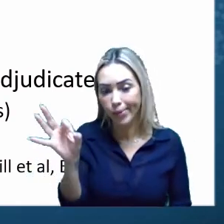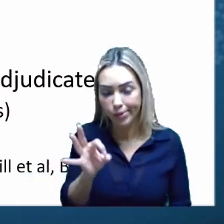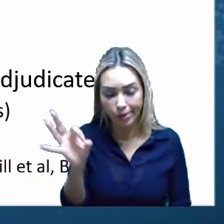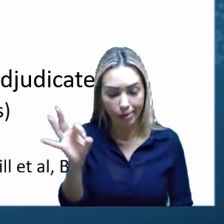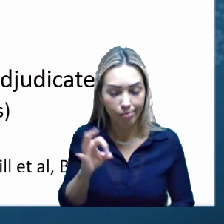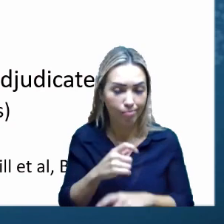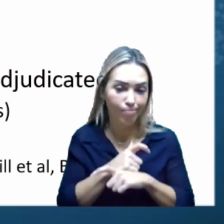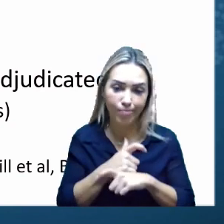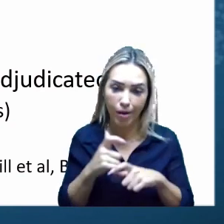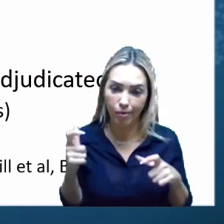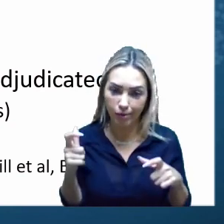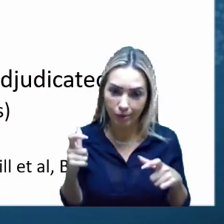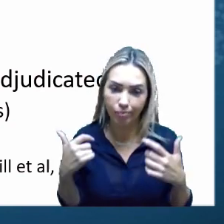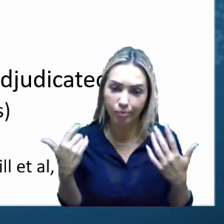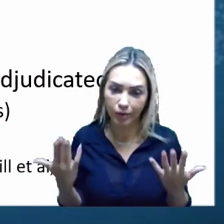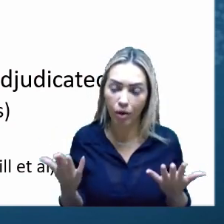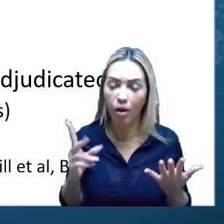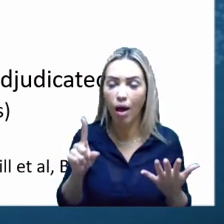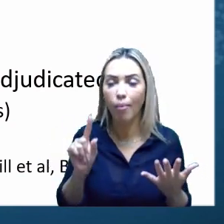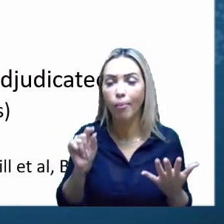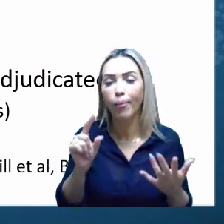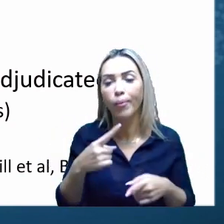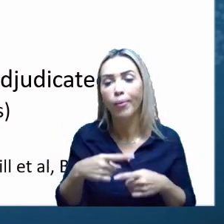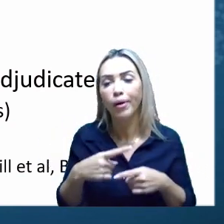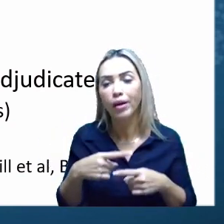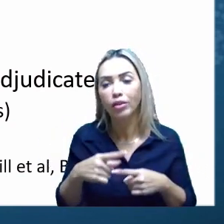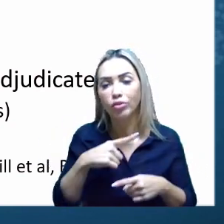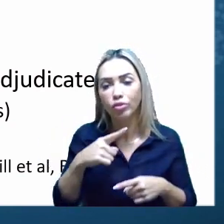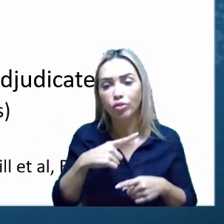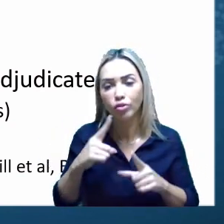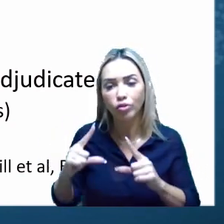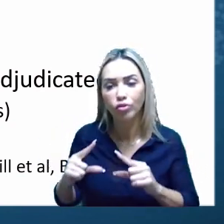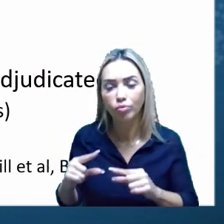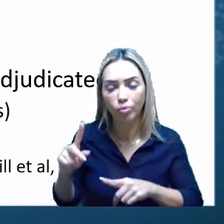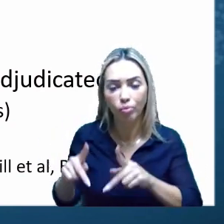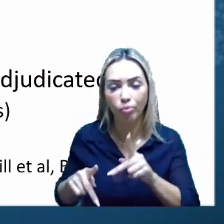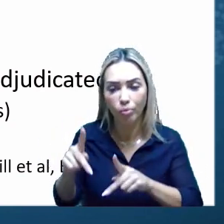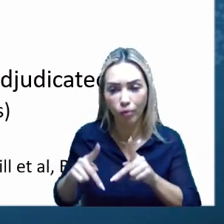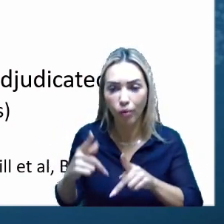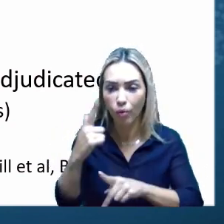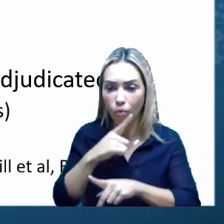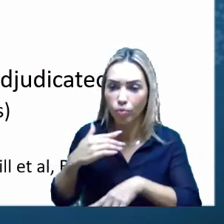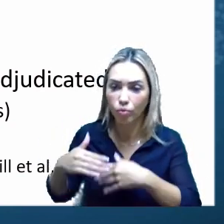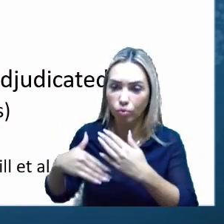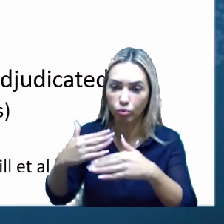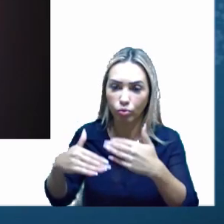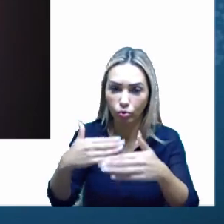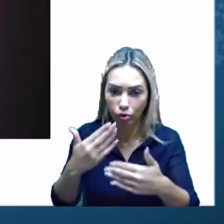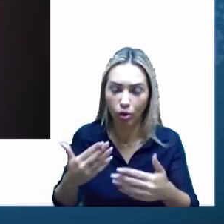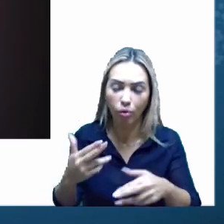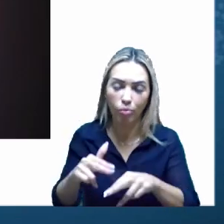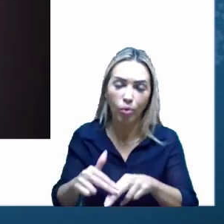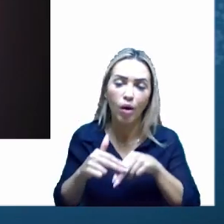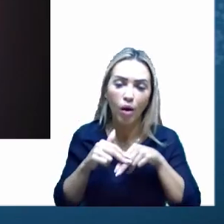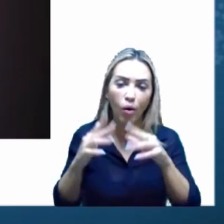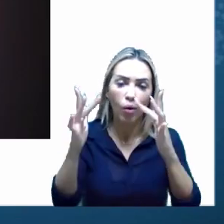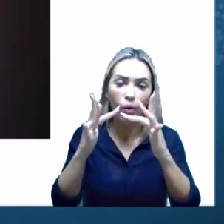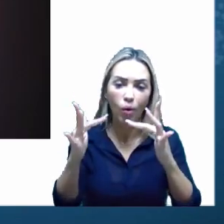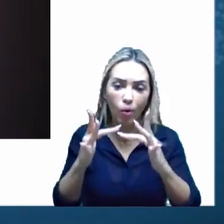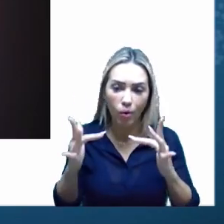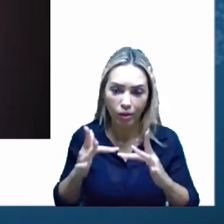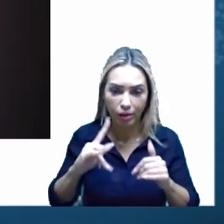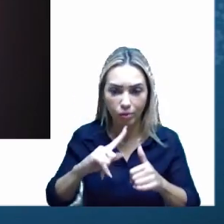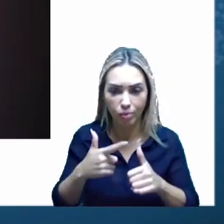praticamente a maioria. Então, isso provavelmente porque tinha uma imunidade populacional que foi construída através do contato com o